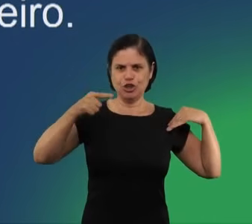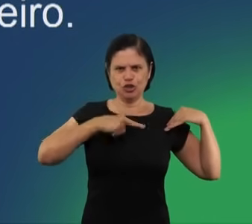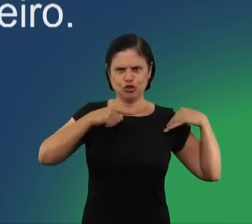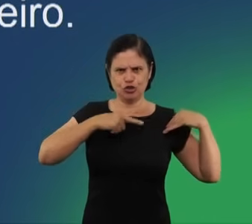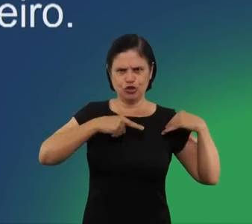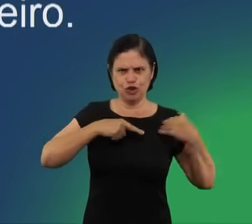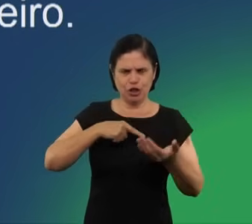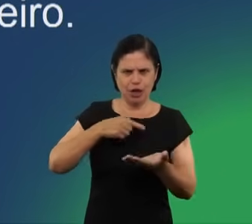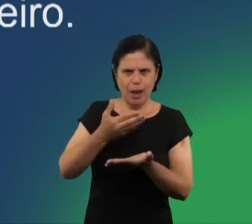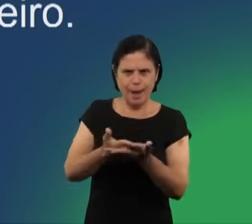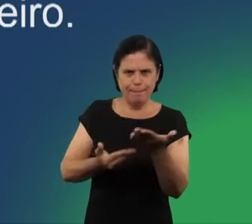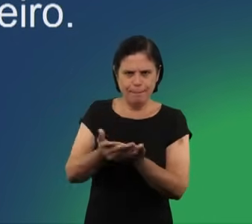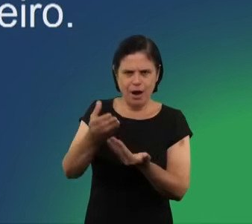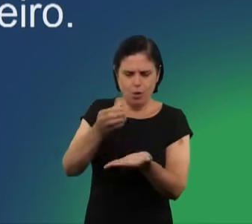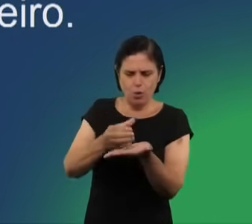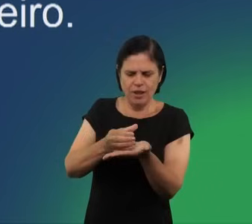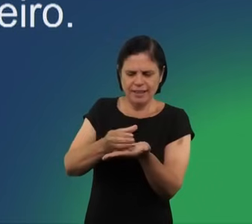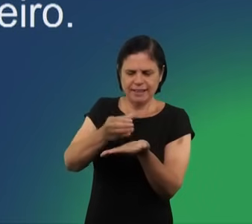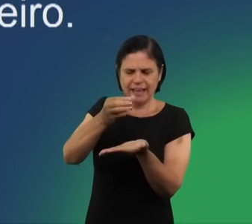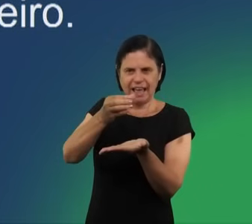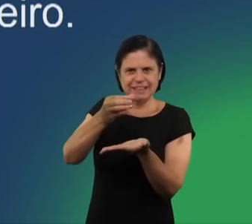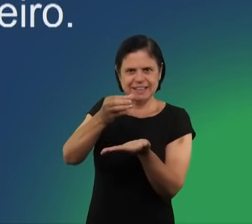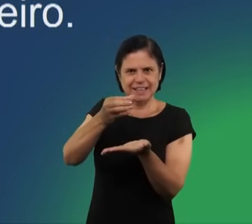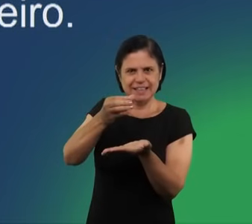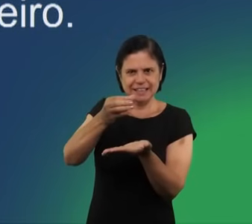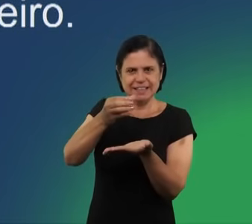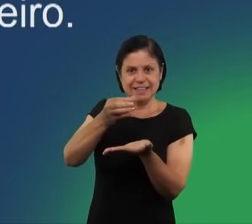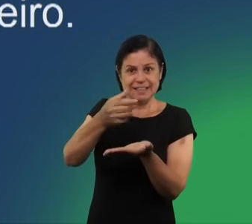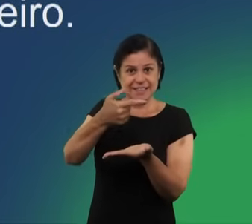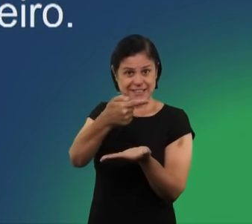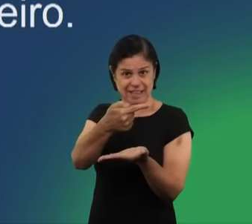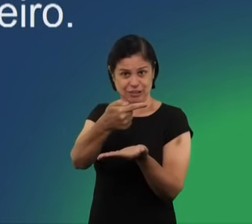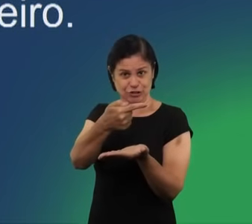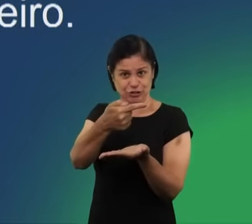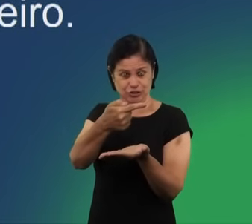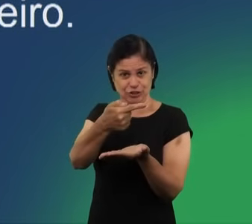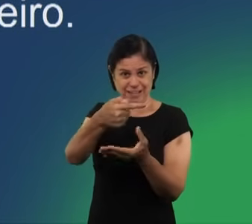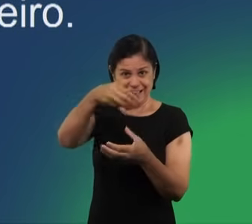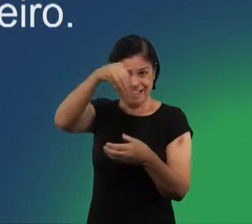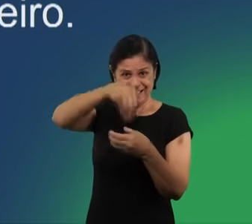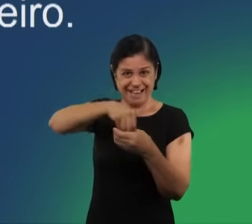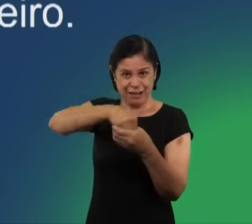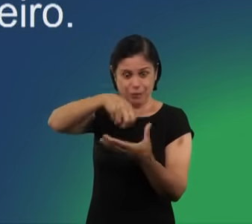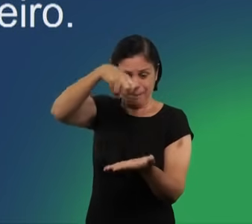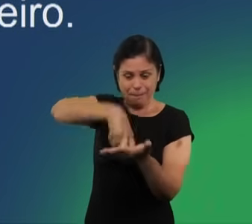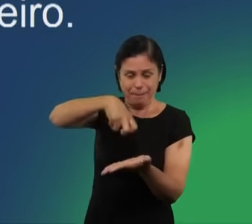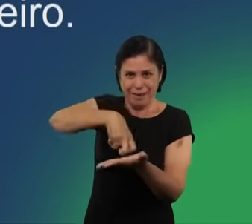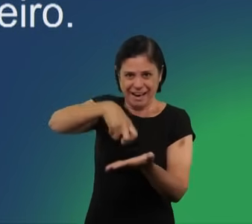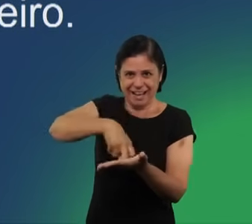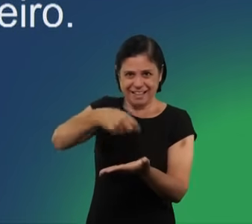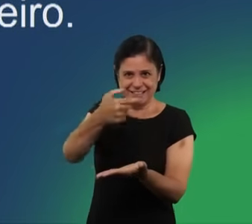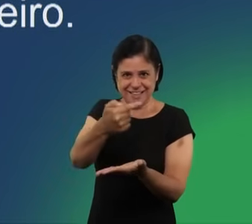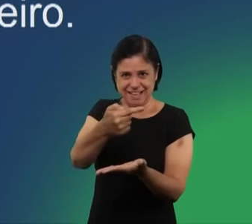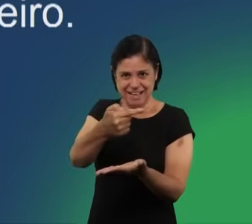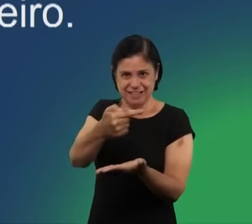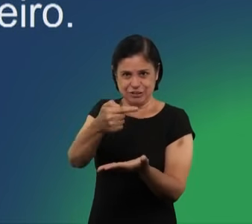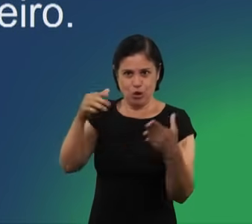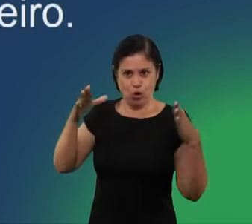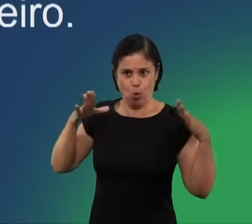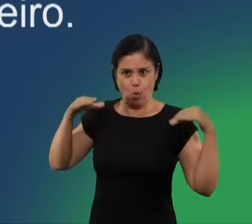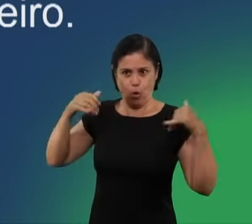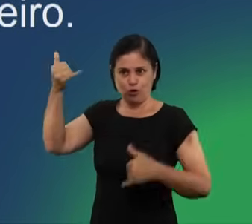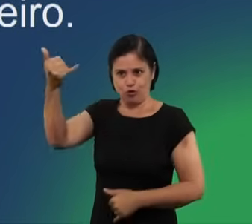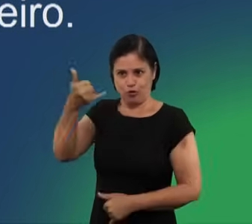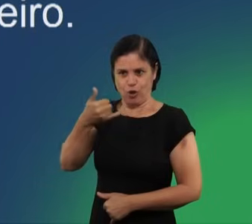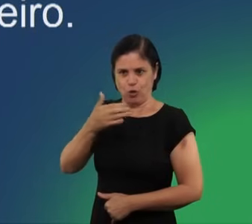tinham as sete taças cheias das últimas sete pragas, e falou comigo,